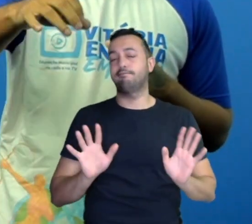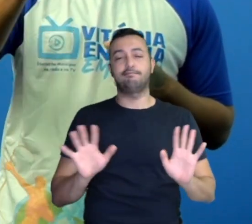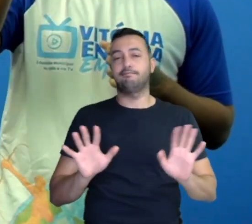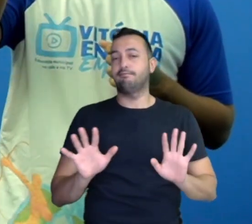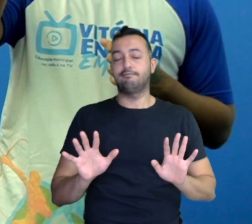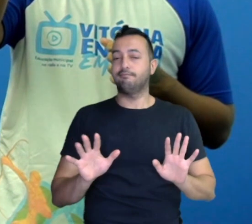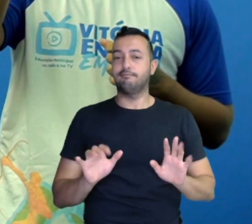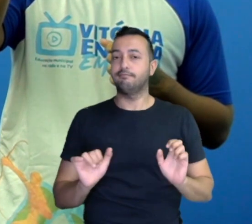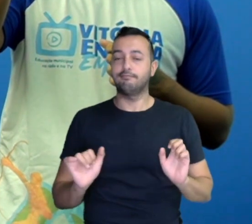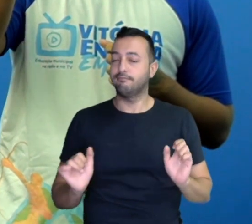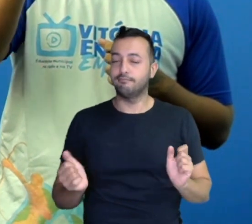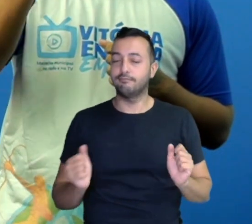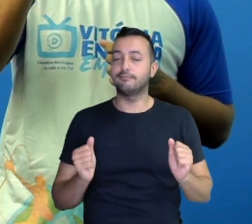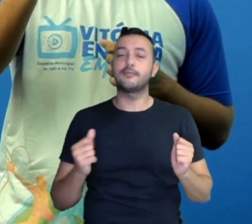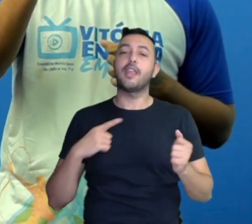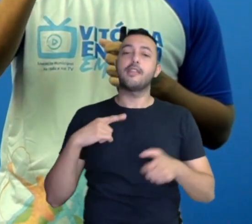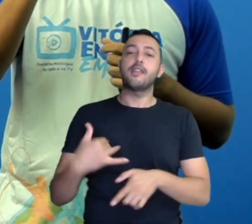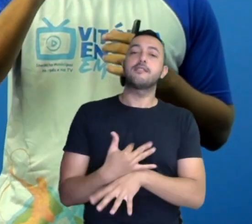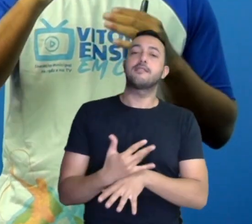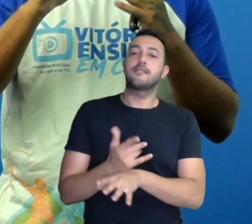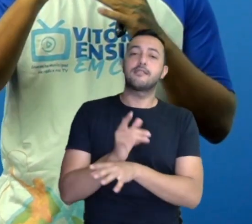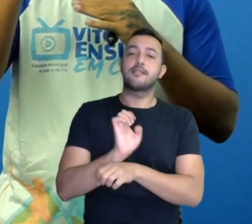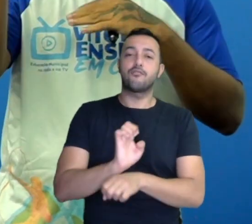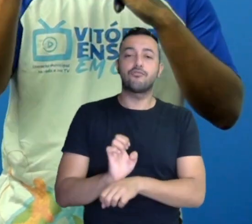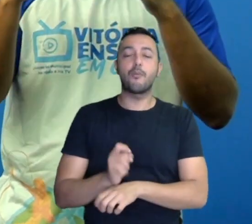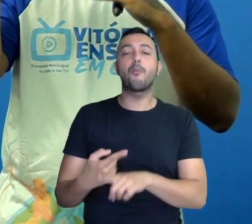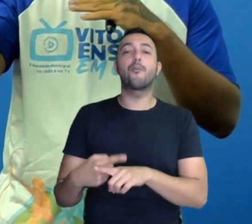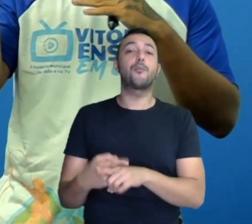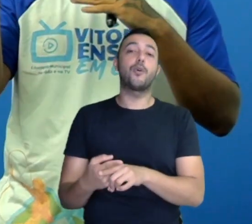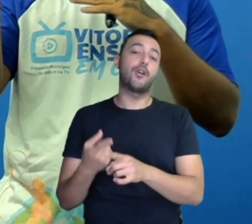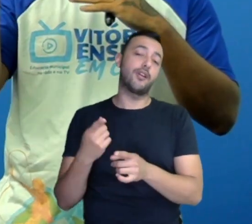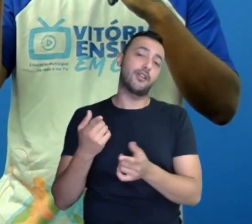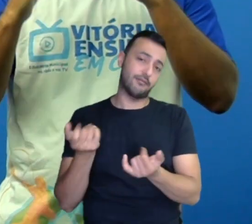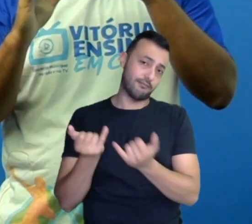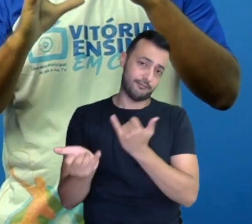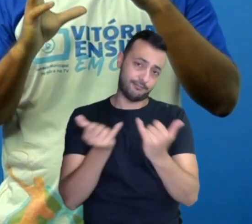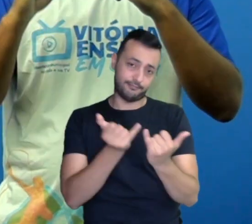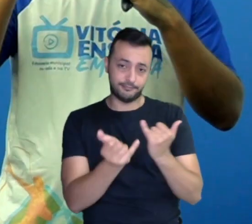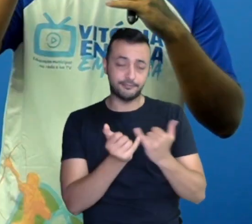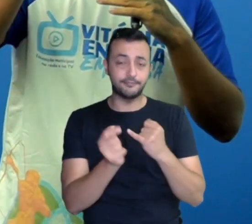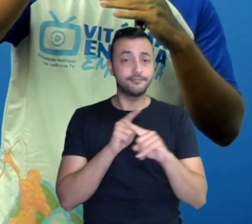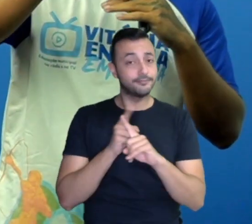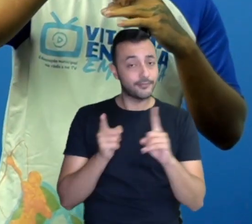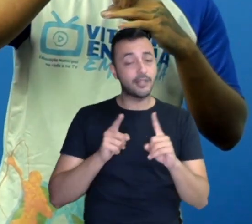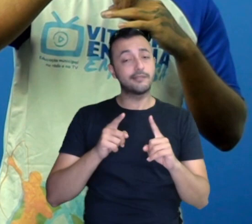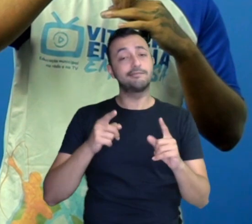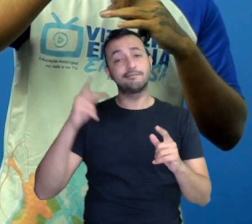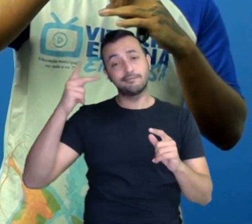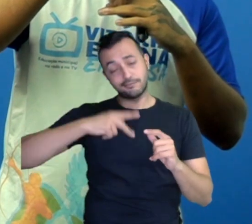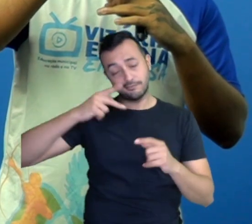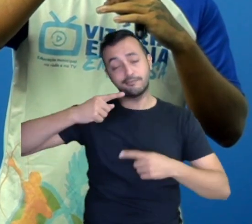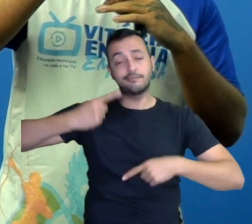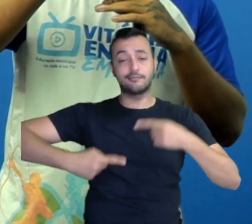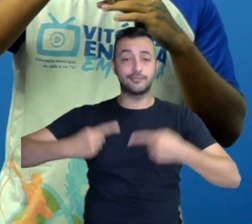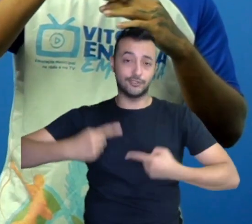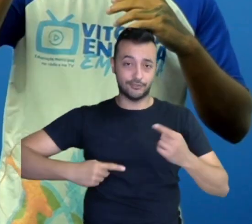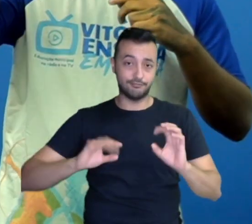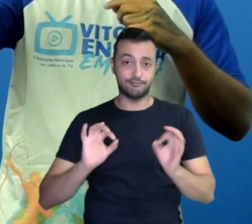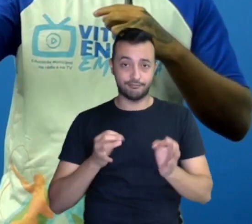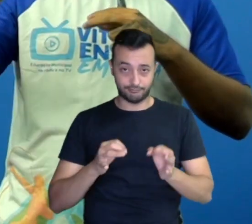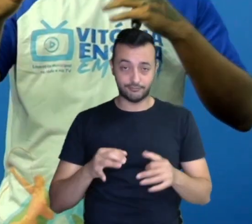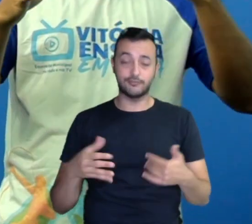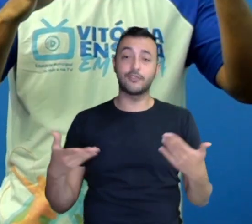região, né? Não eram cidades-estados porque, apesar de ela ter essas semelhanças, mas elas tinham autonomia política,